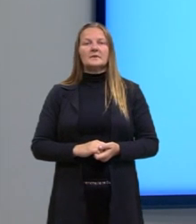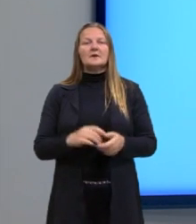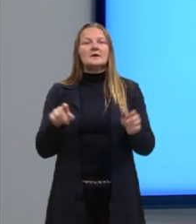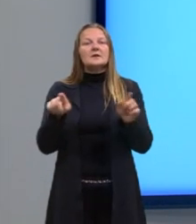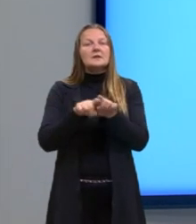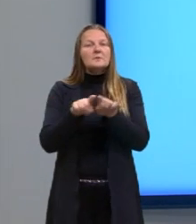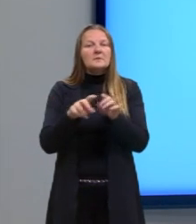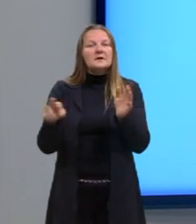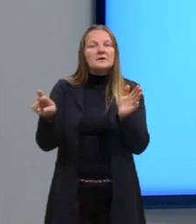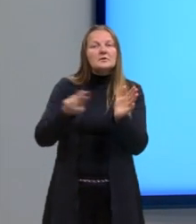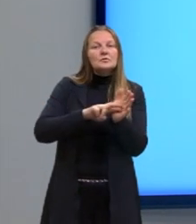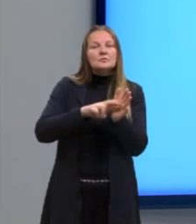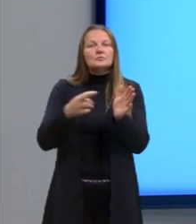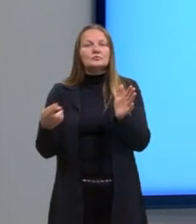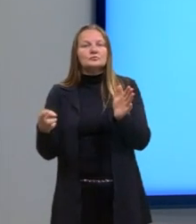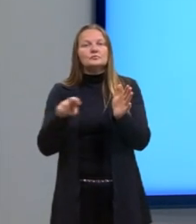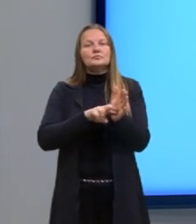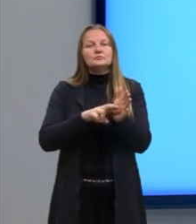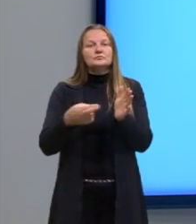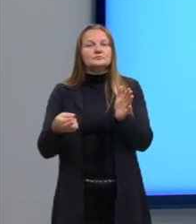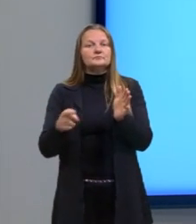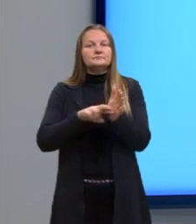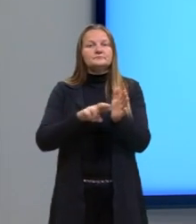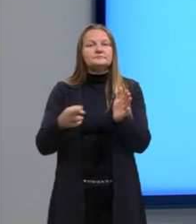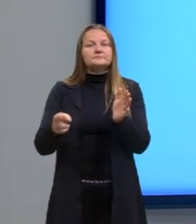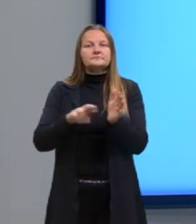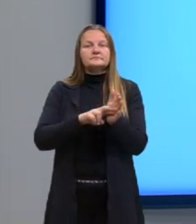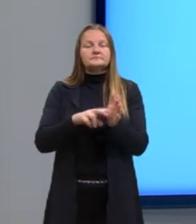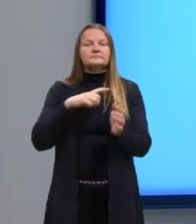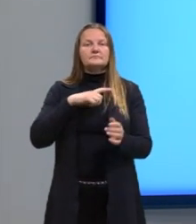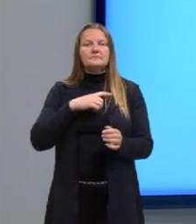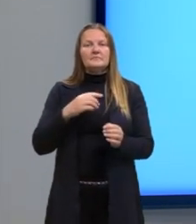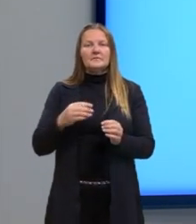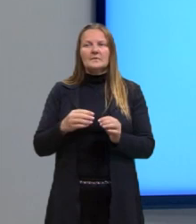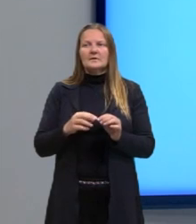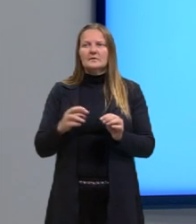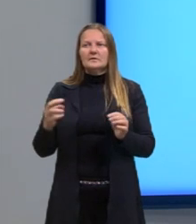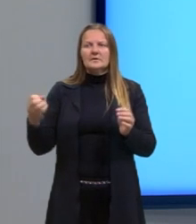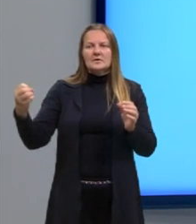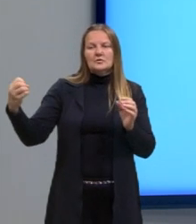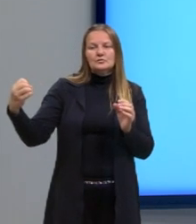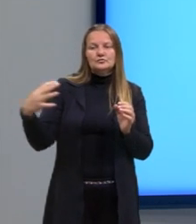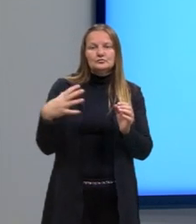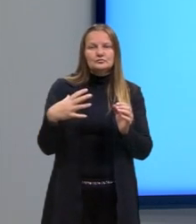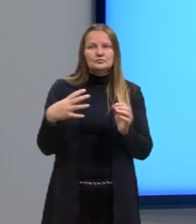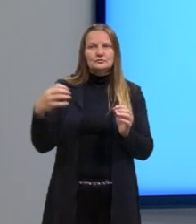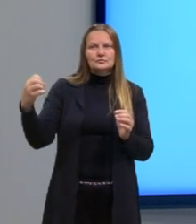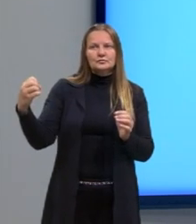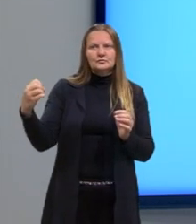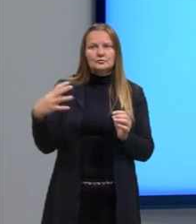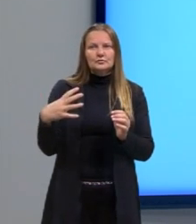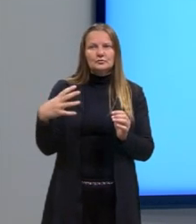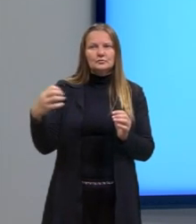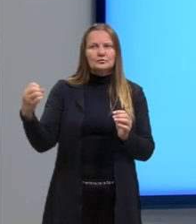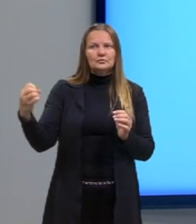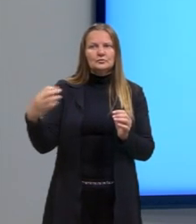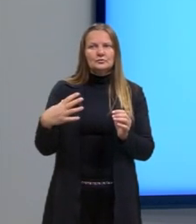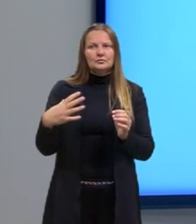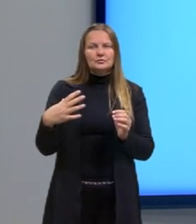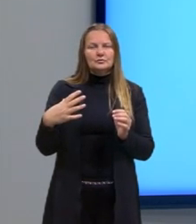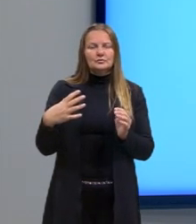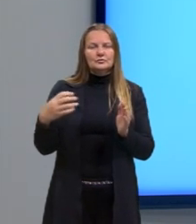reversibilidade dos raios Quer dizer então que onde eu tenho uma trajetória que envia luz né no sentido